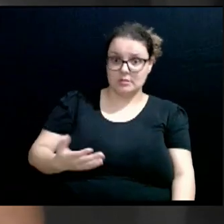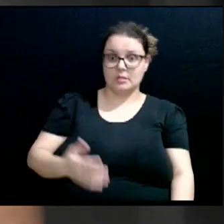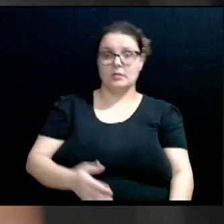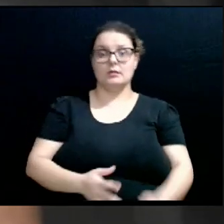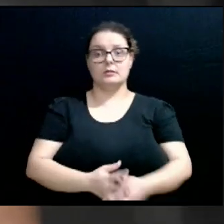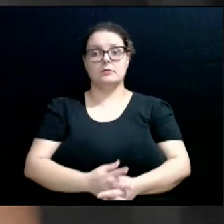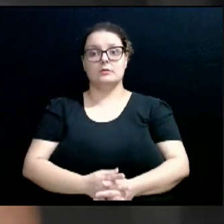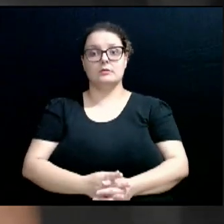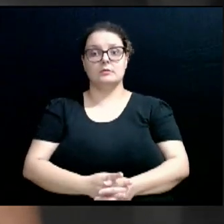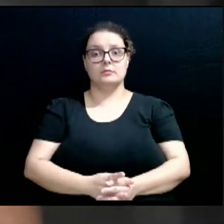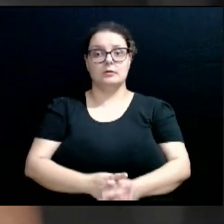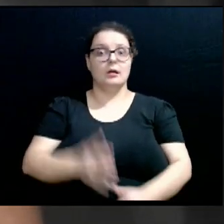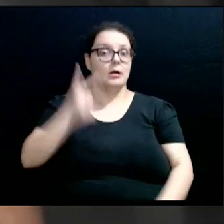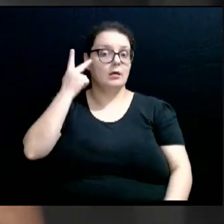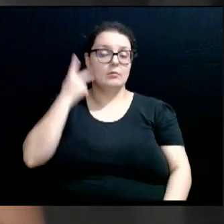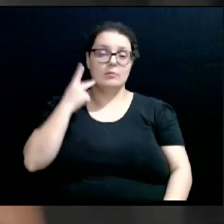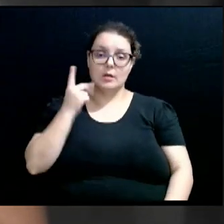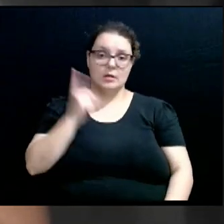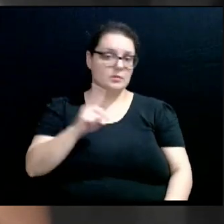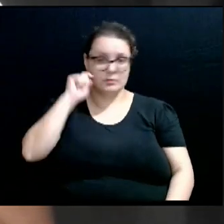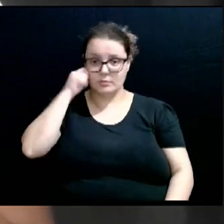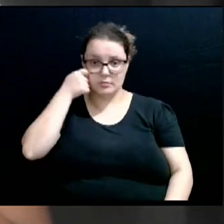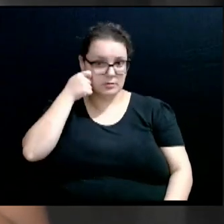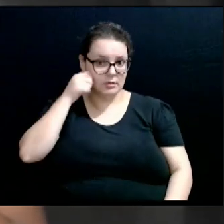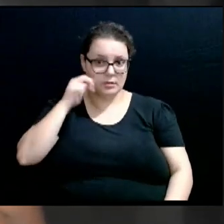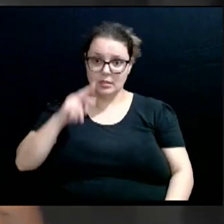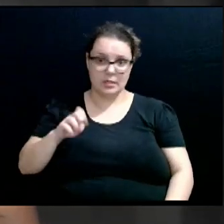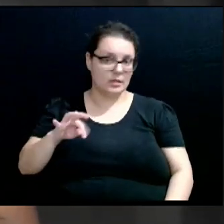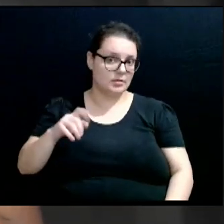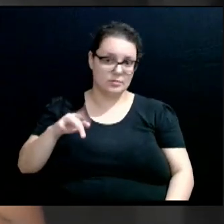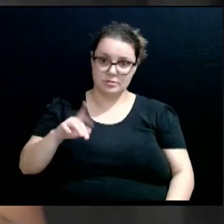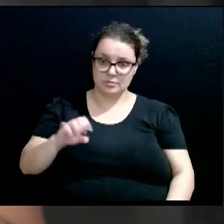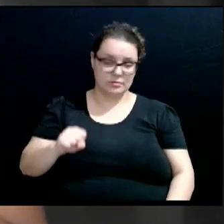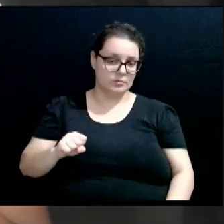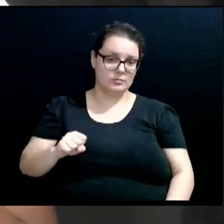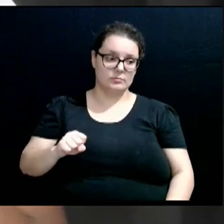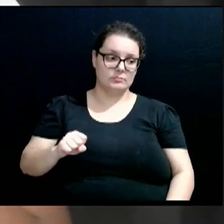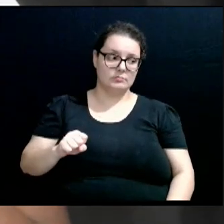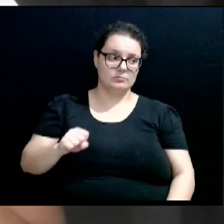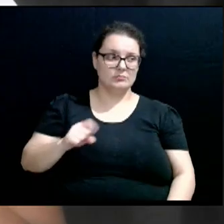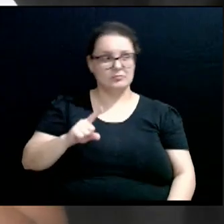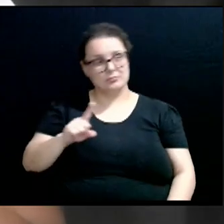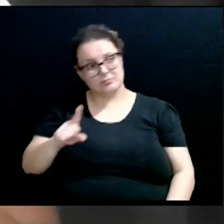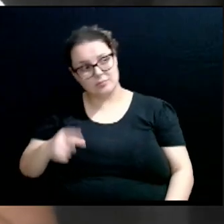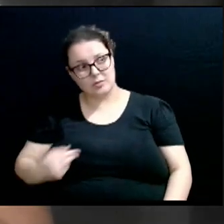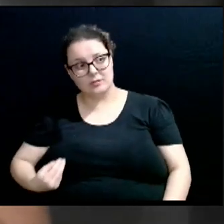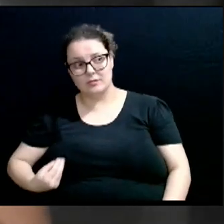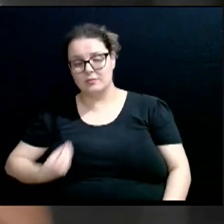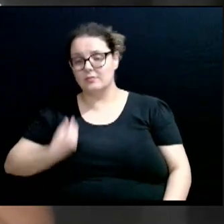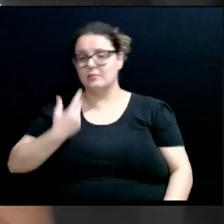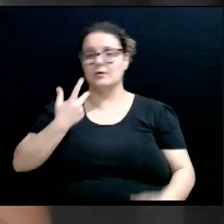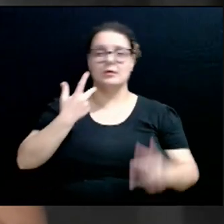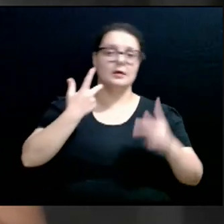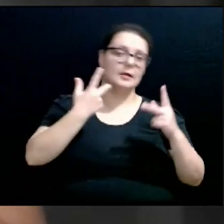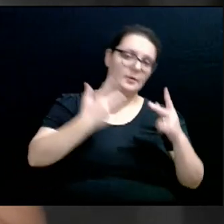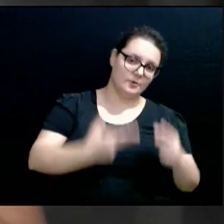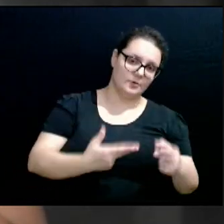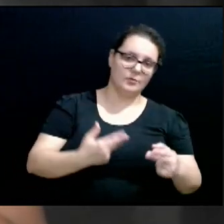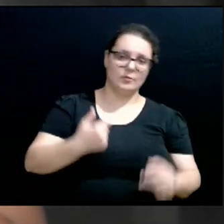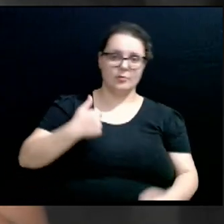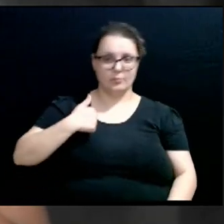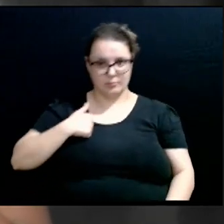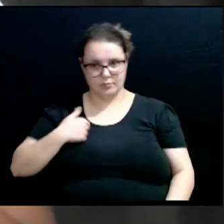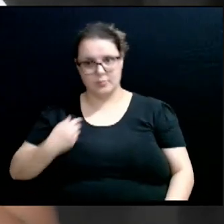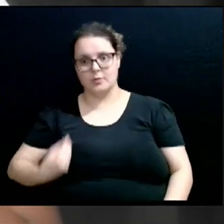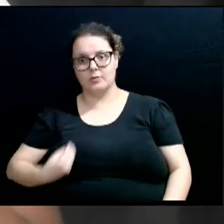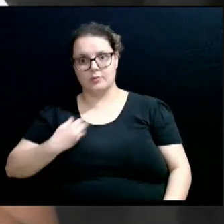são negros retintos, não passarão talvez pela mesma situação que eu passei,